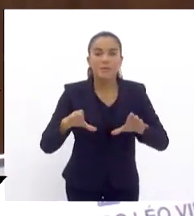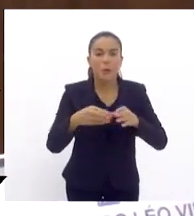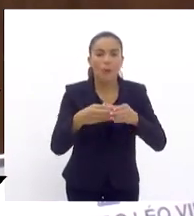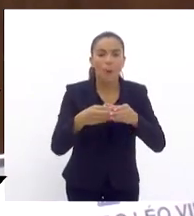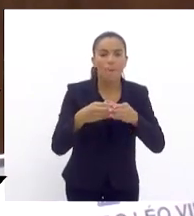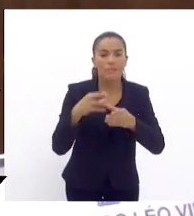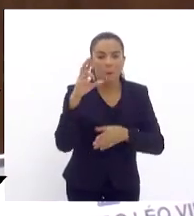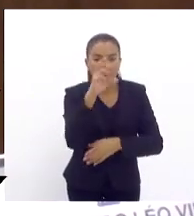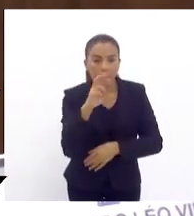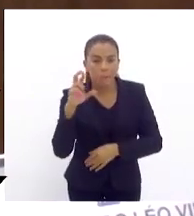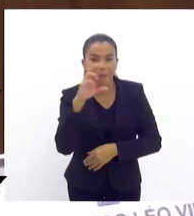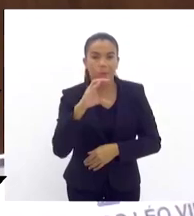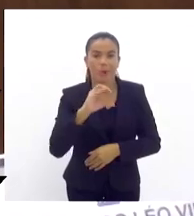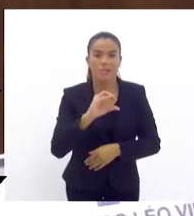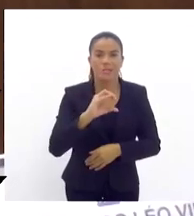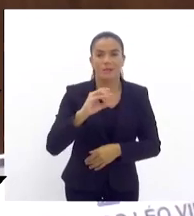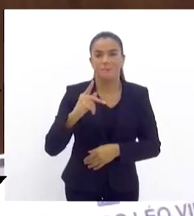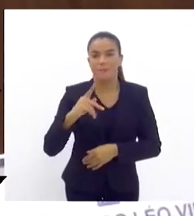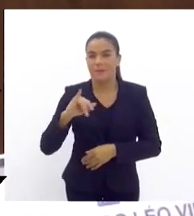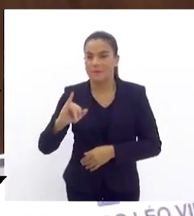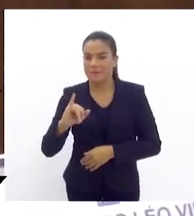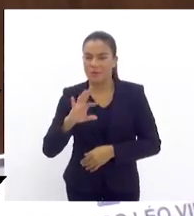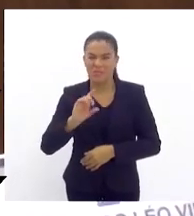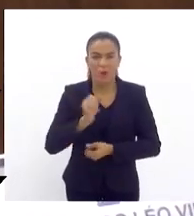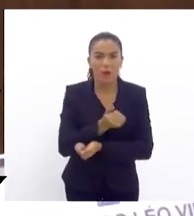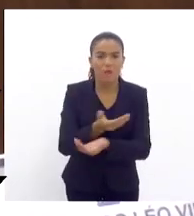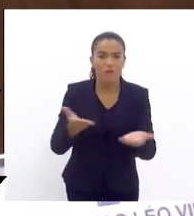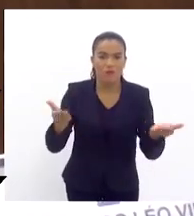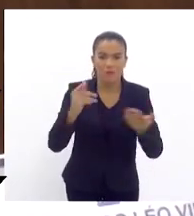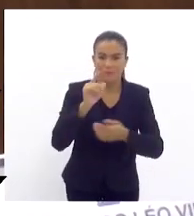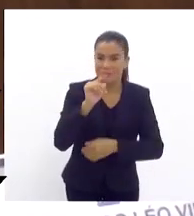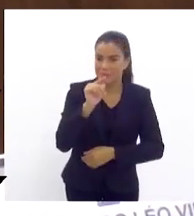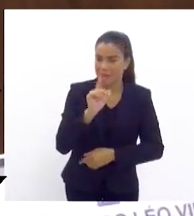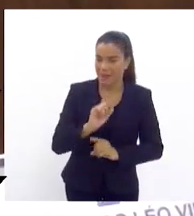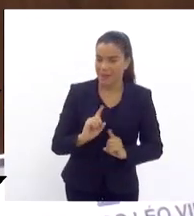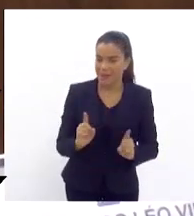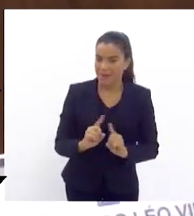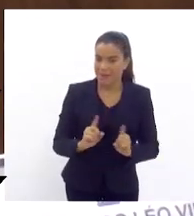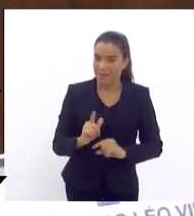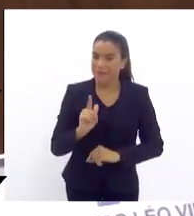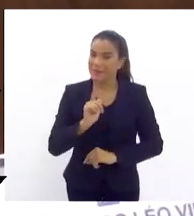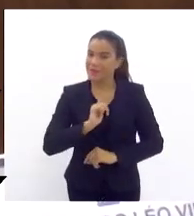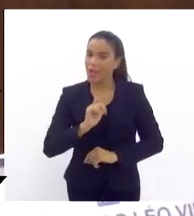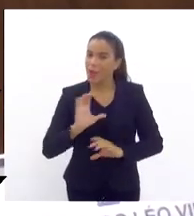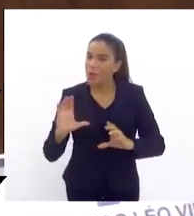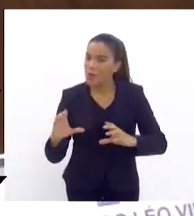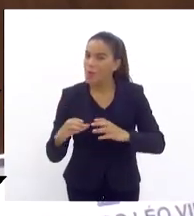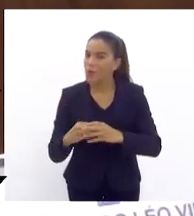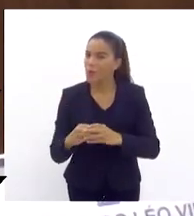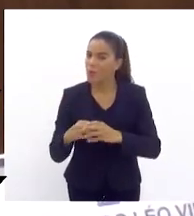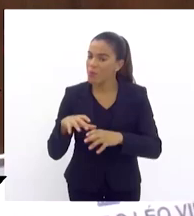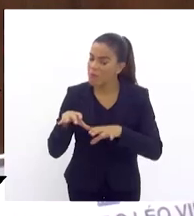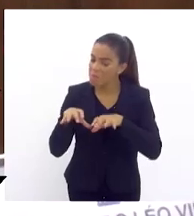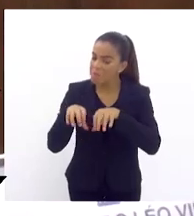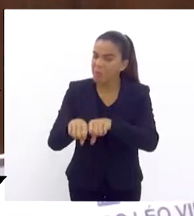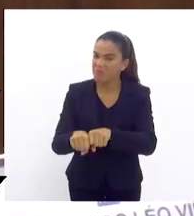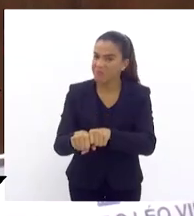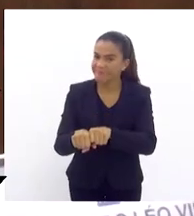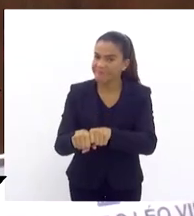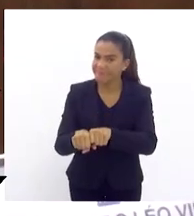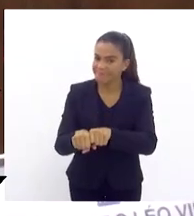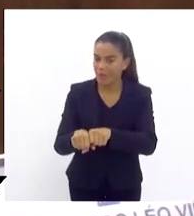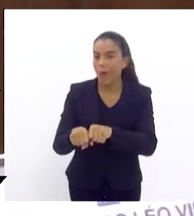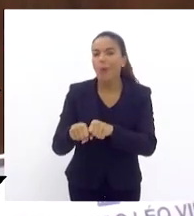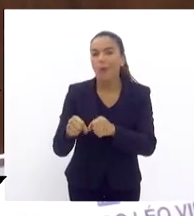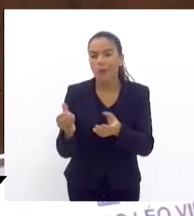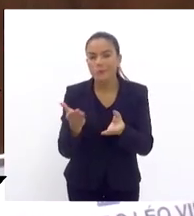inquérito, porque a questão não é só tarifa, não é o fornecimento de água. Hoje tem um grupo, um verdadeiro grupo, tomando conta, encampando os